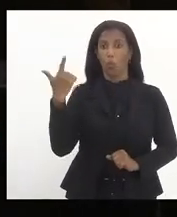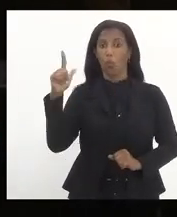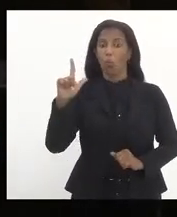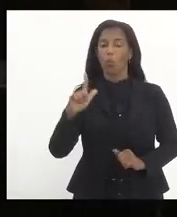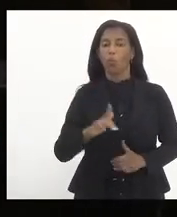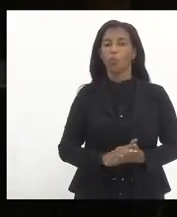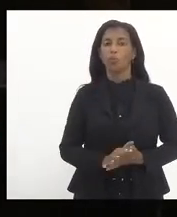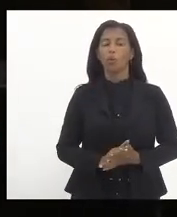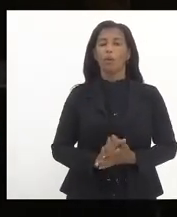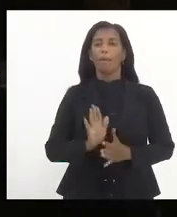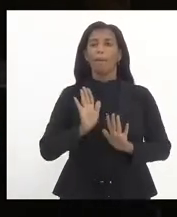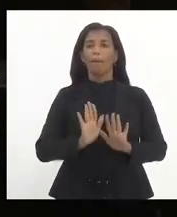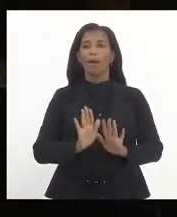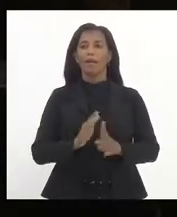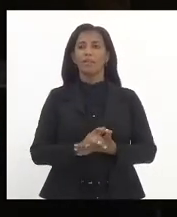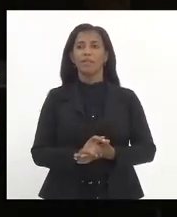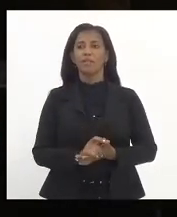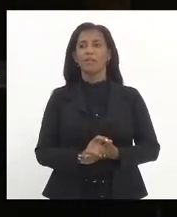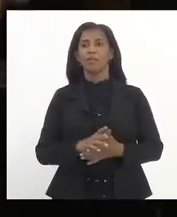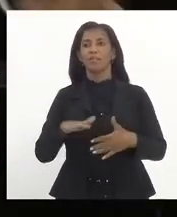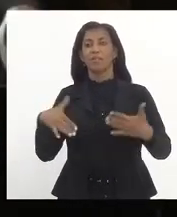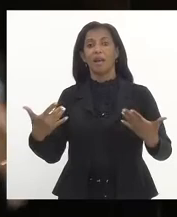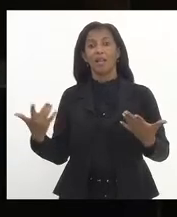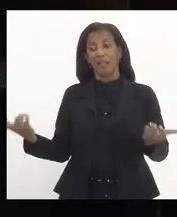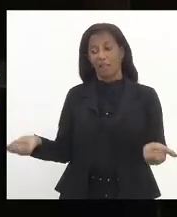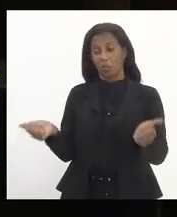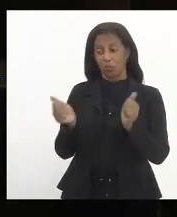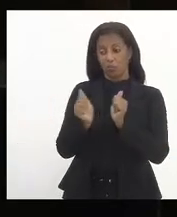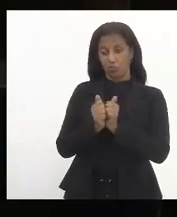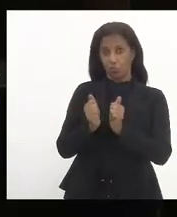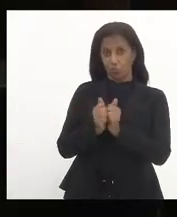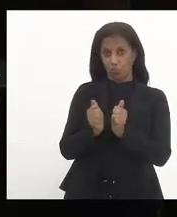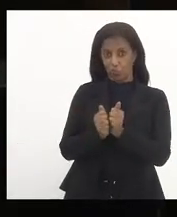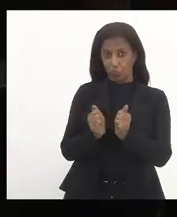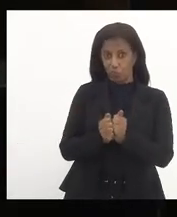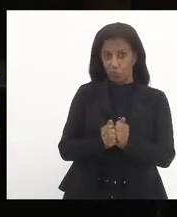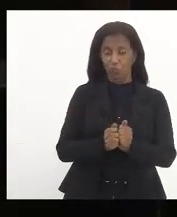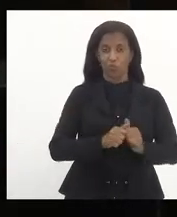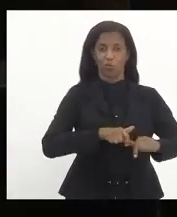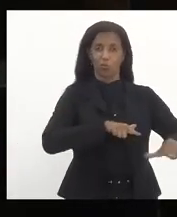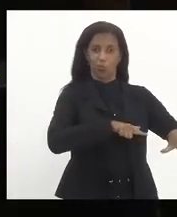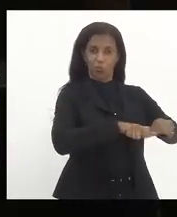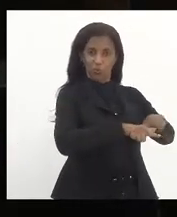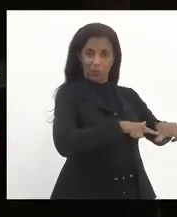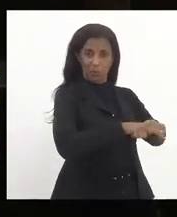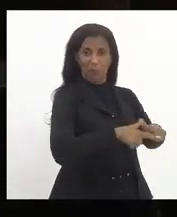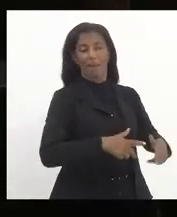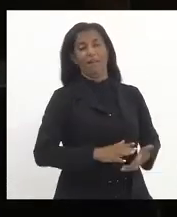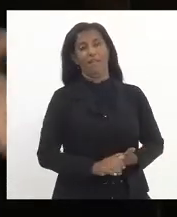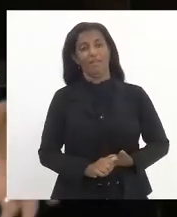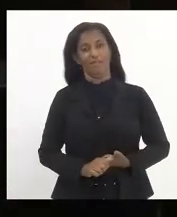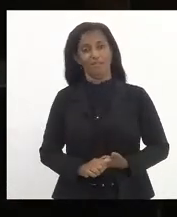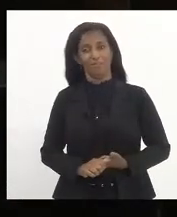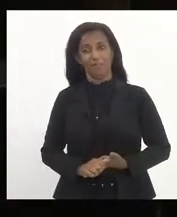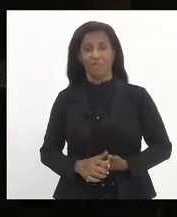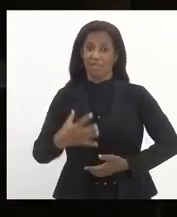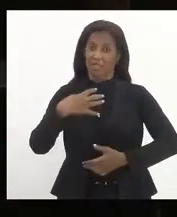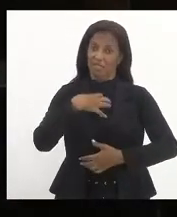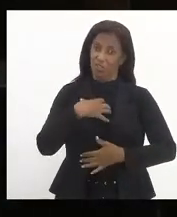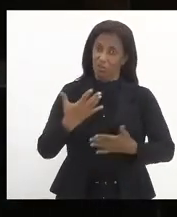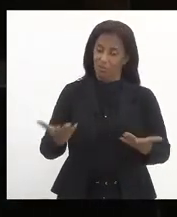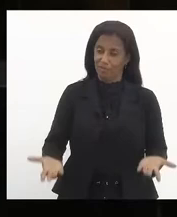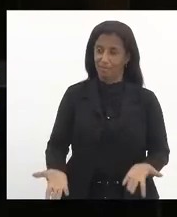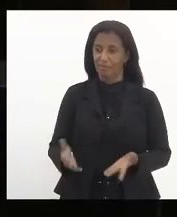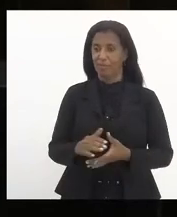mas aquele que está ao seu lado nas lutas, não é mesmo? Companheiro nesse sentido, é